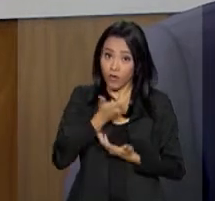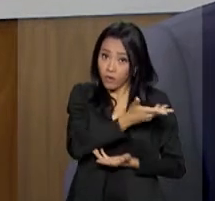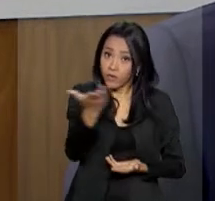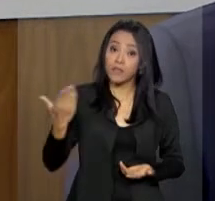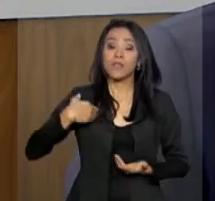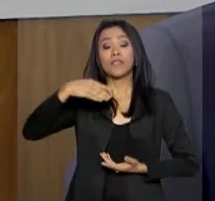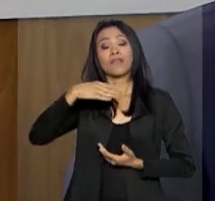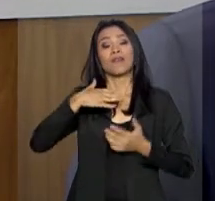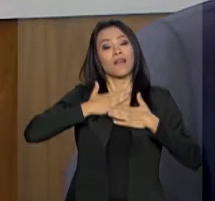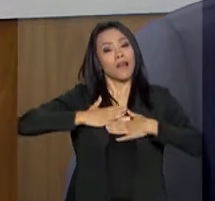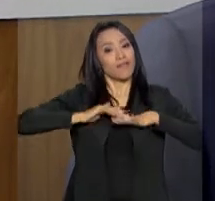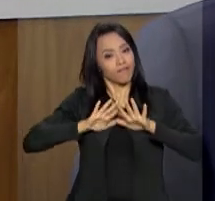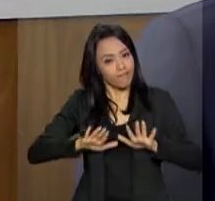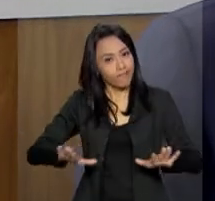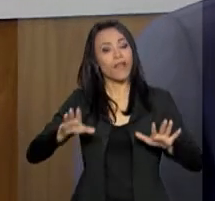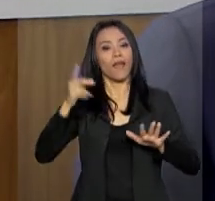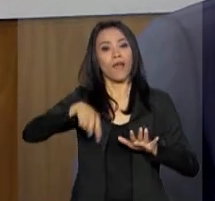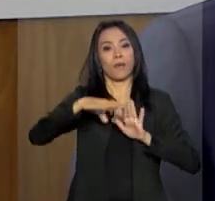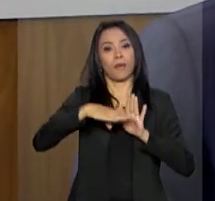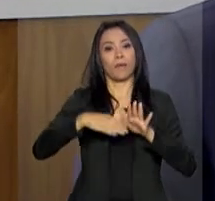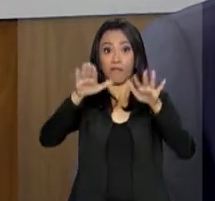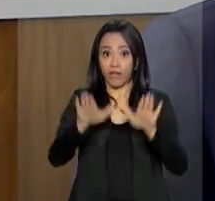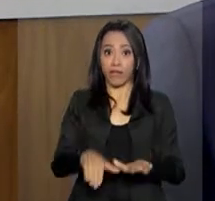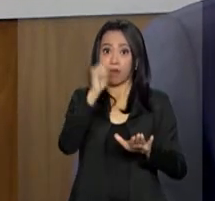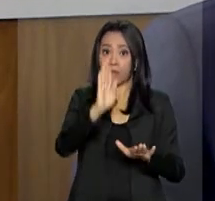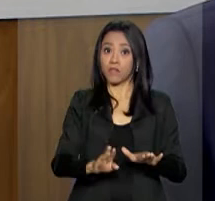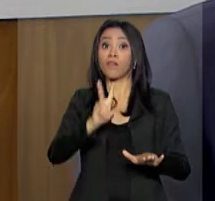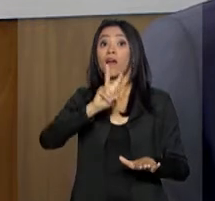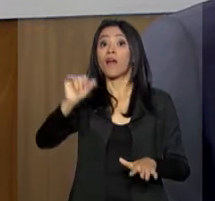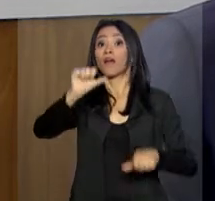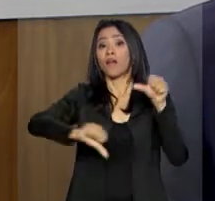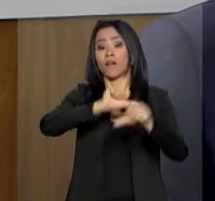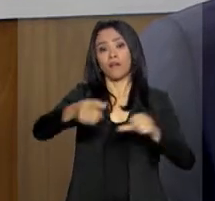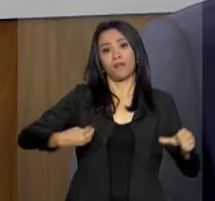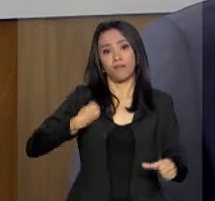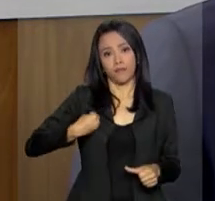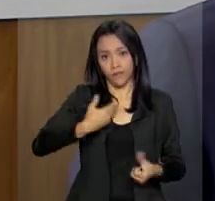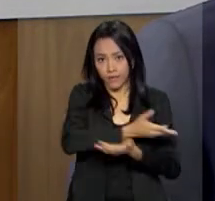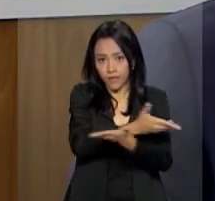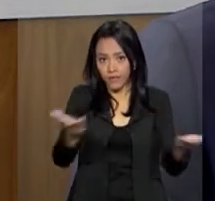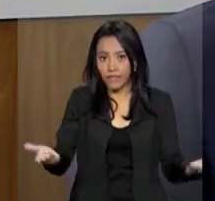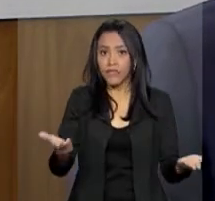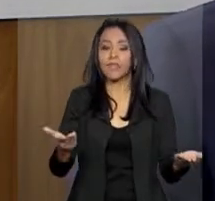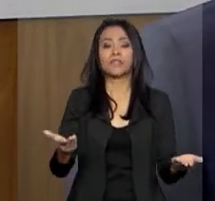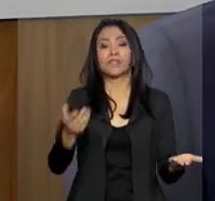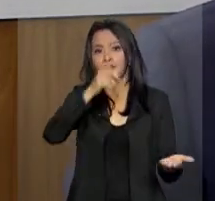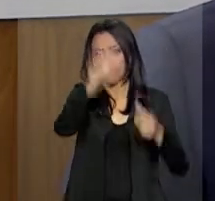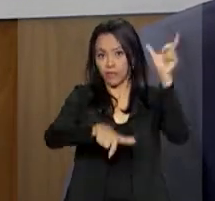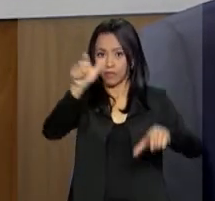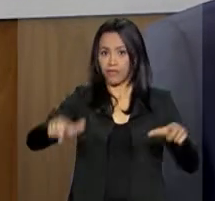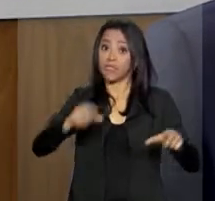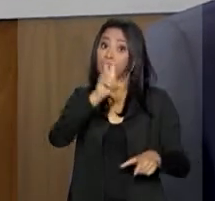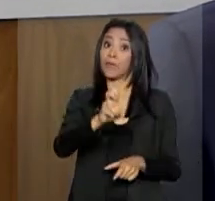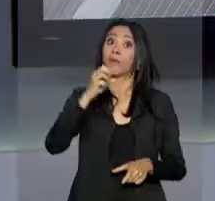que veio pra ficar é um programa que vai mudar a vida das pessoas e em simples vai mudar a vida de 20 e 53 milhões